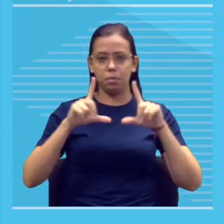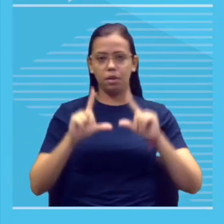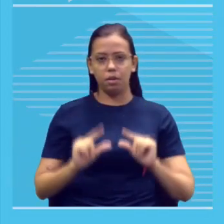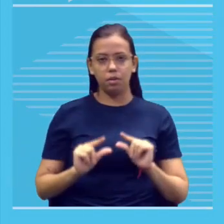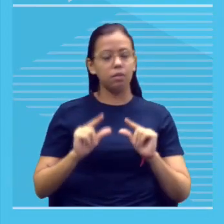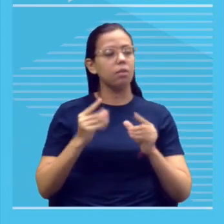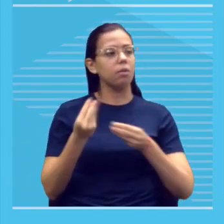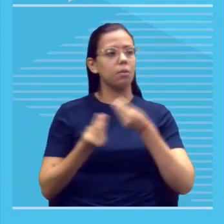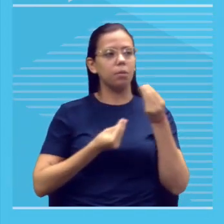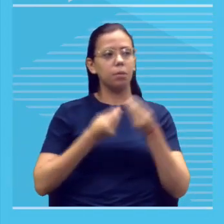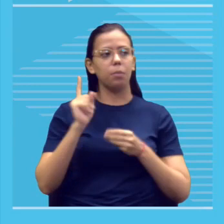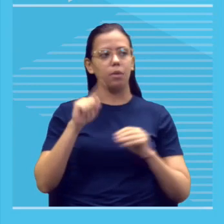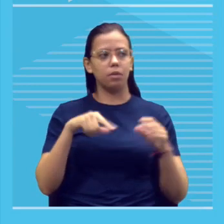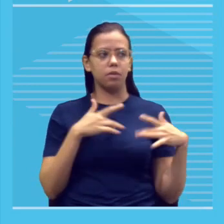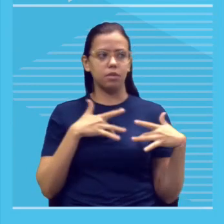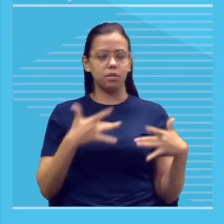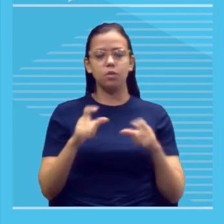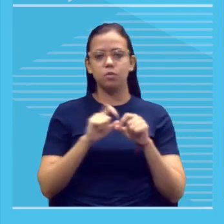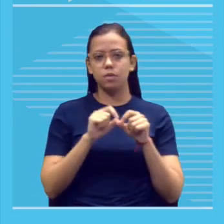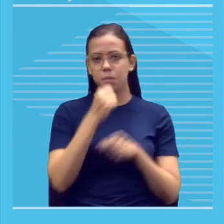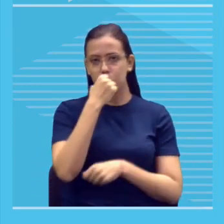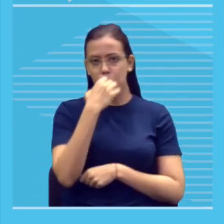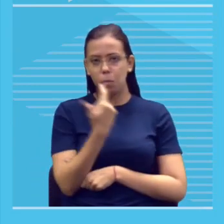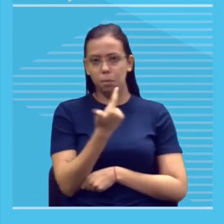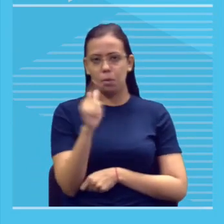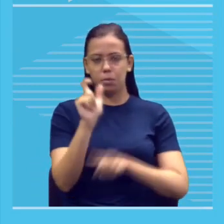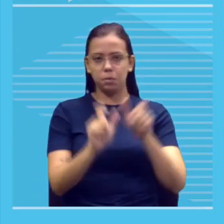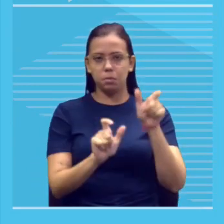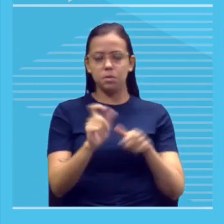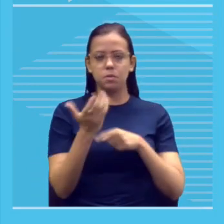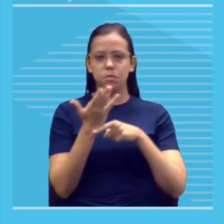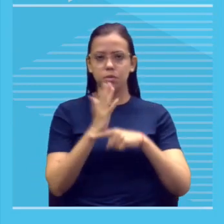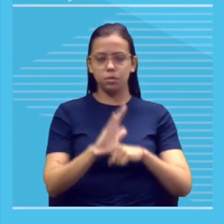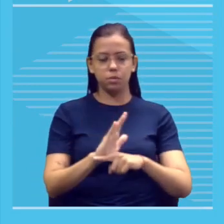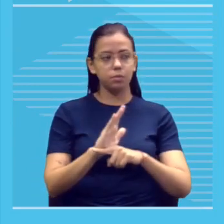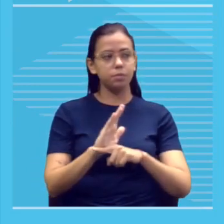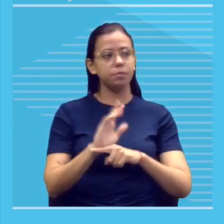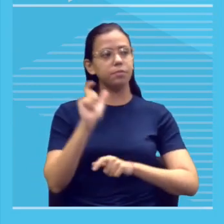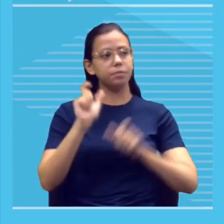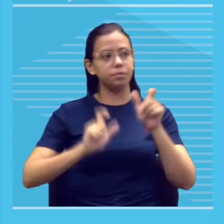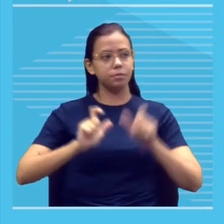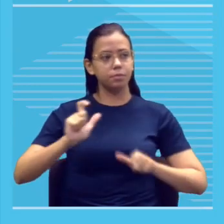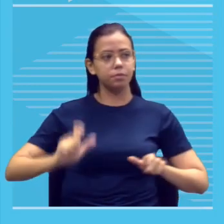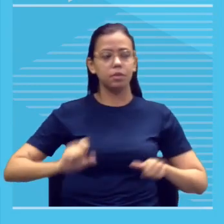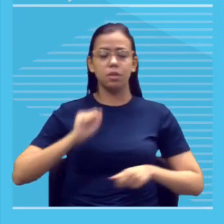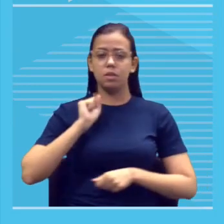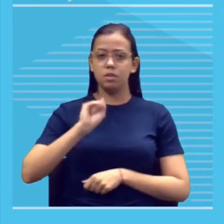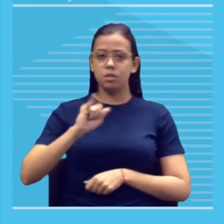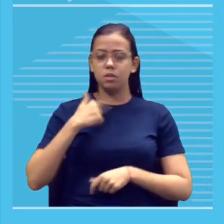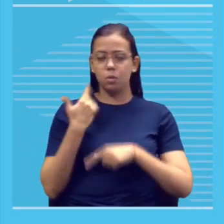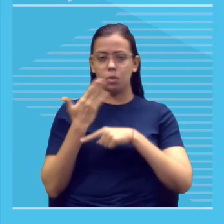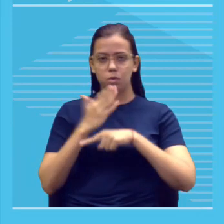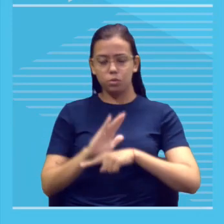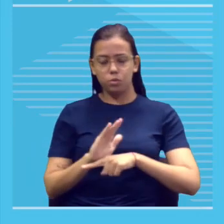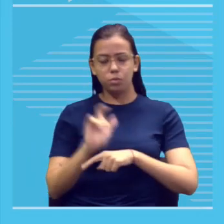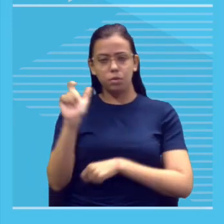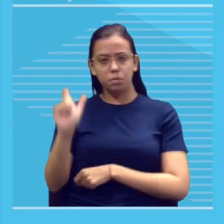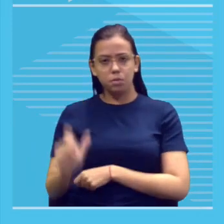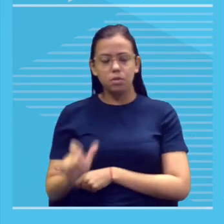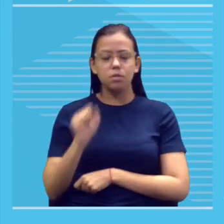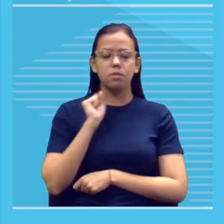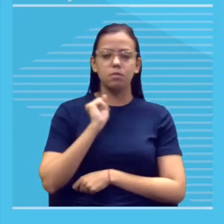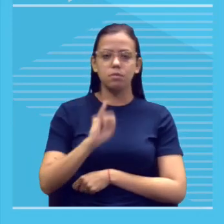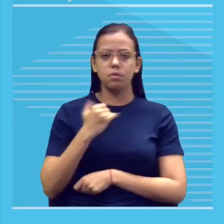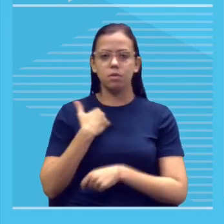de que forma ajudando a humanidade quando eu ajudo outro ser humano quando